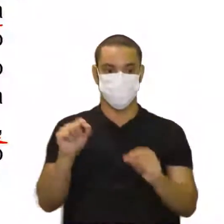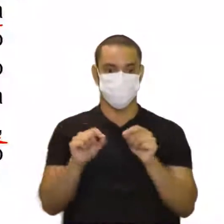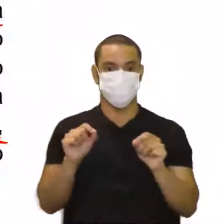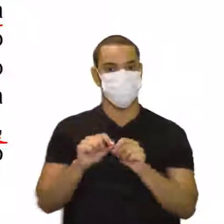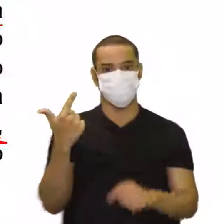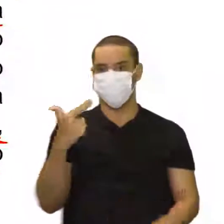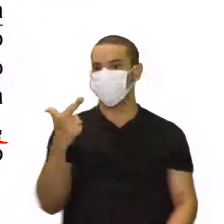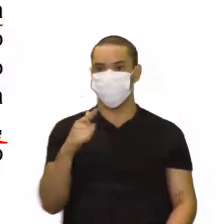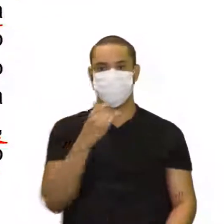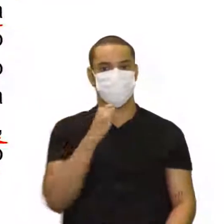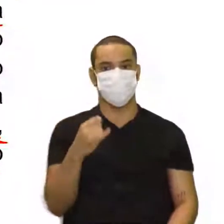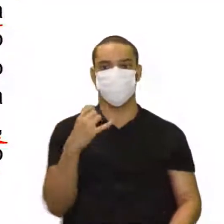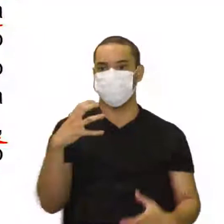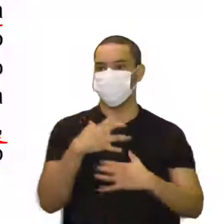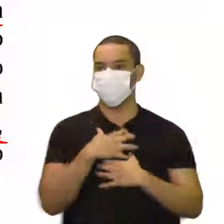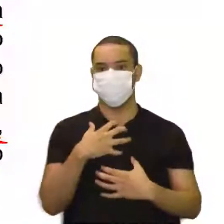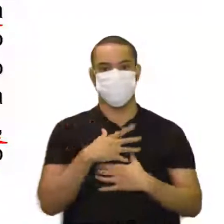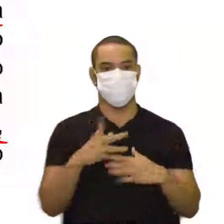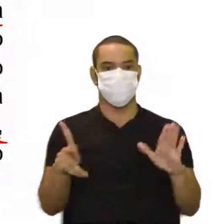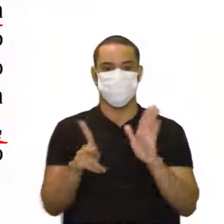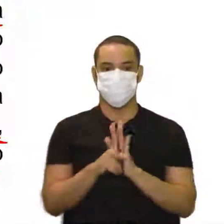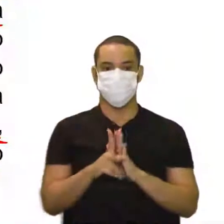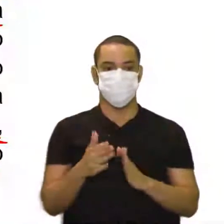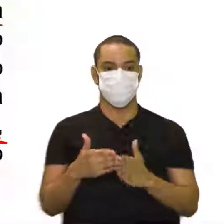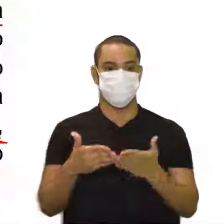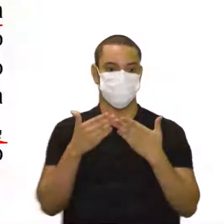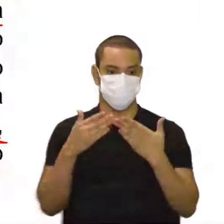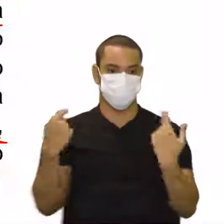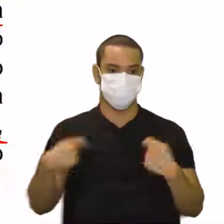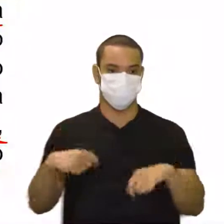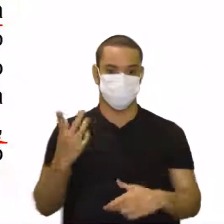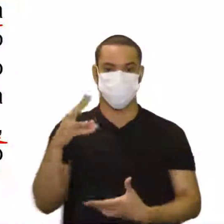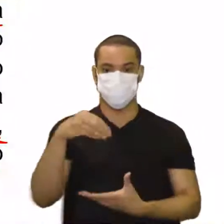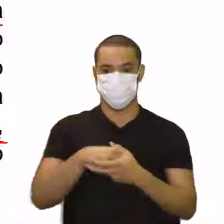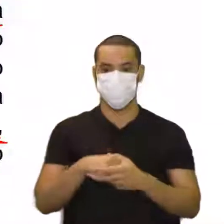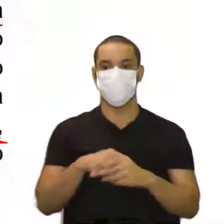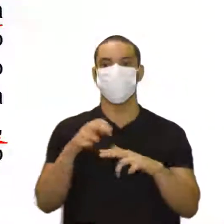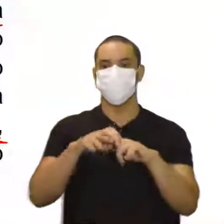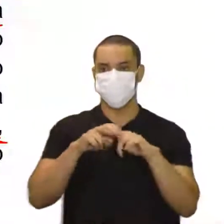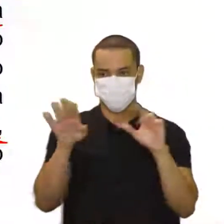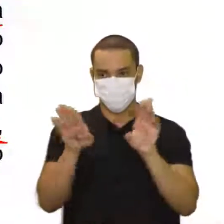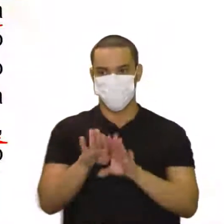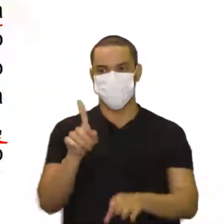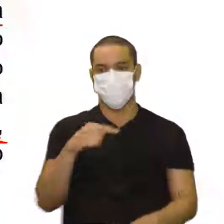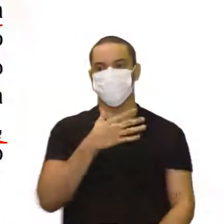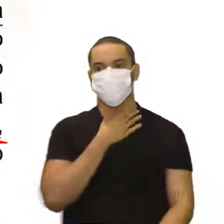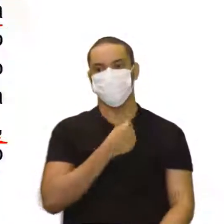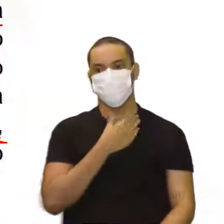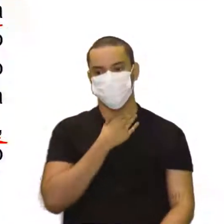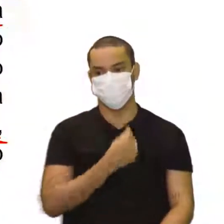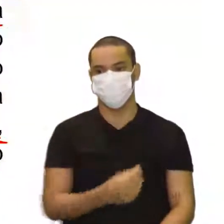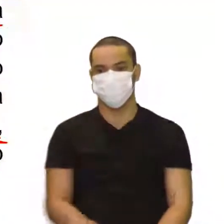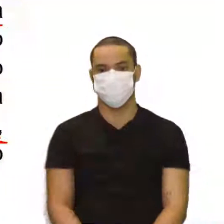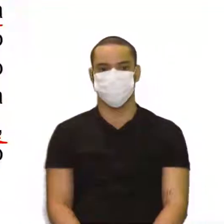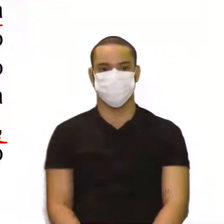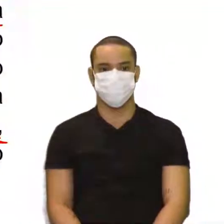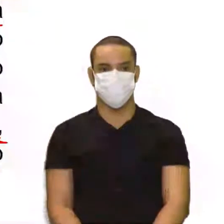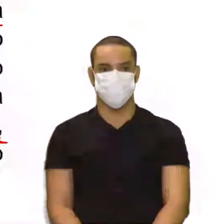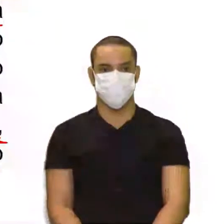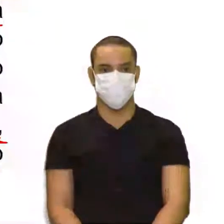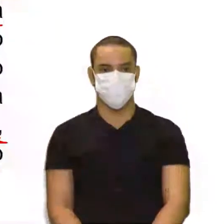corrente no sentido que está no enunciado, então, essa aqui também é o quê? Falsa,